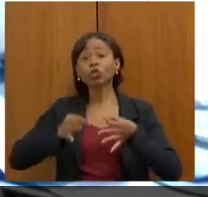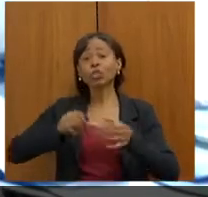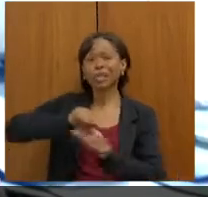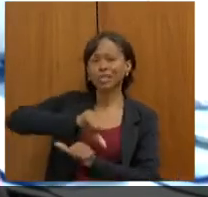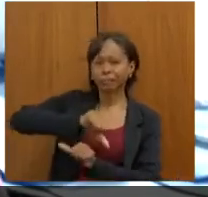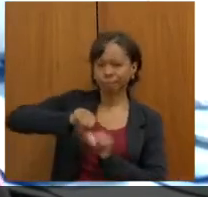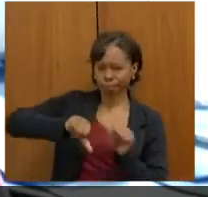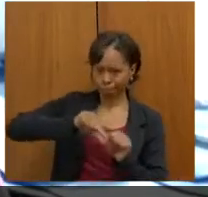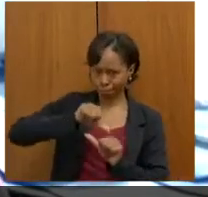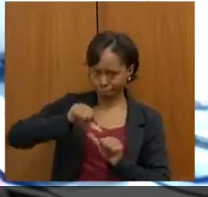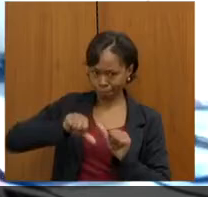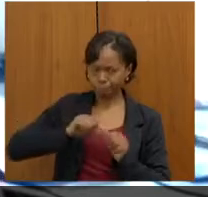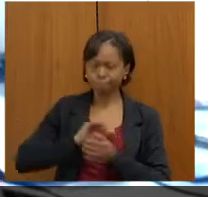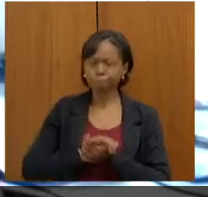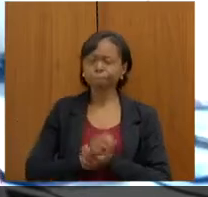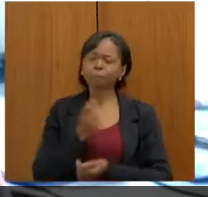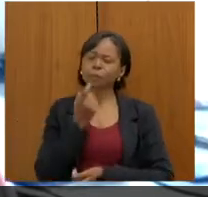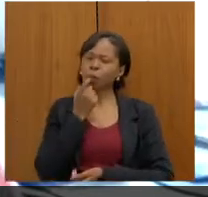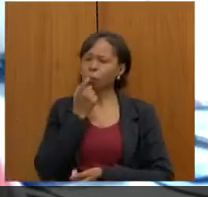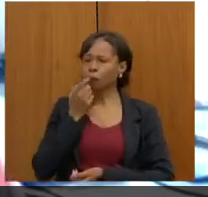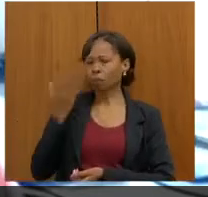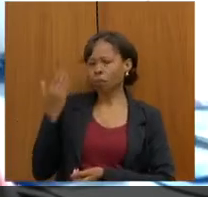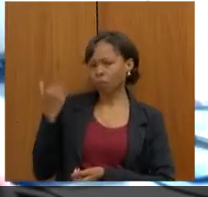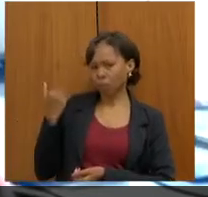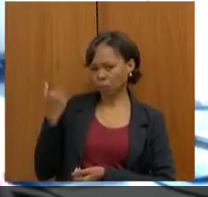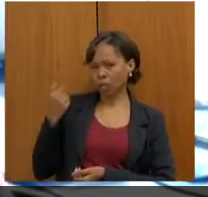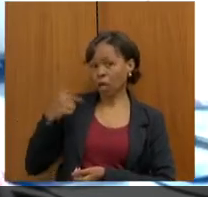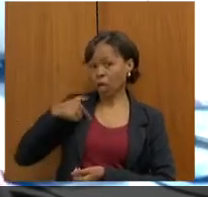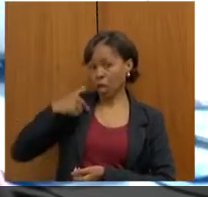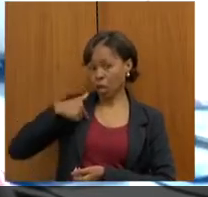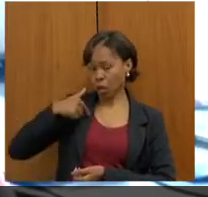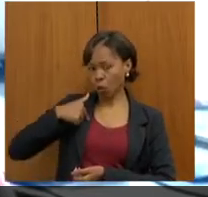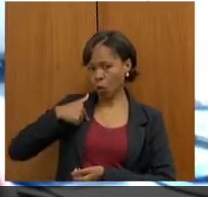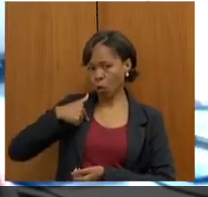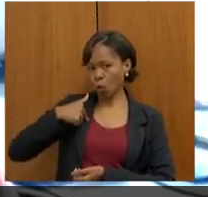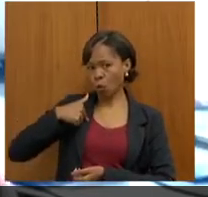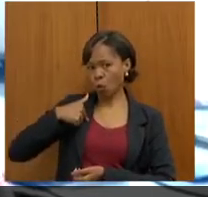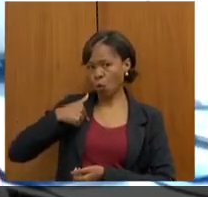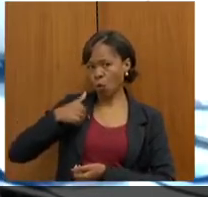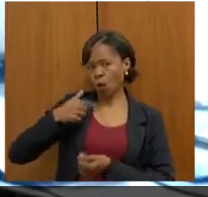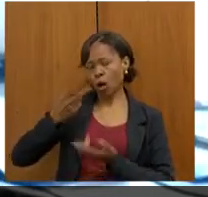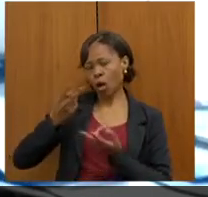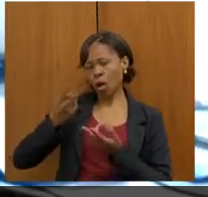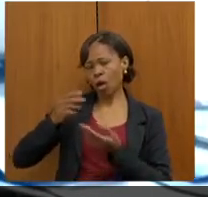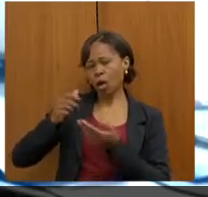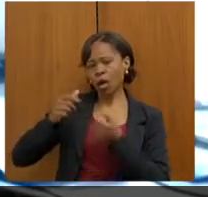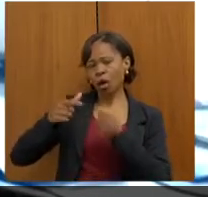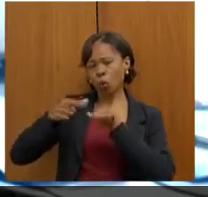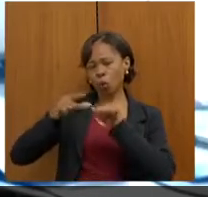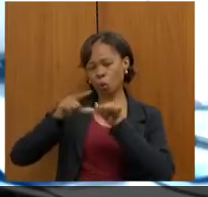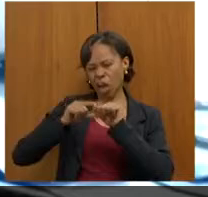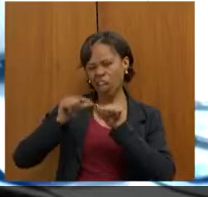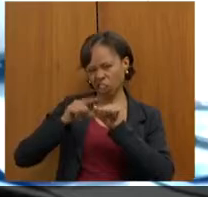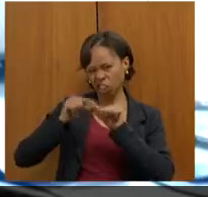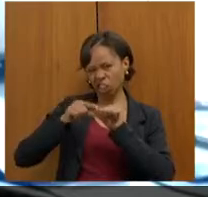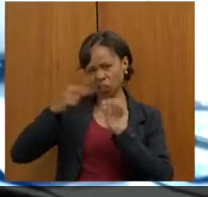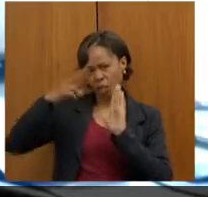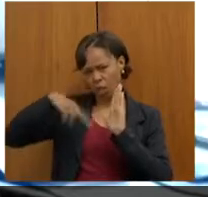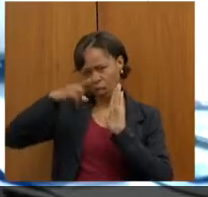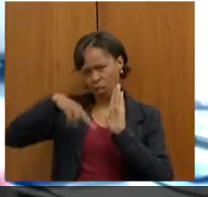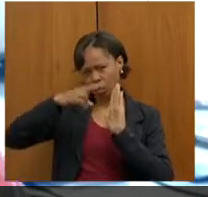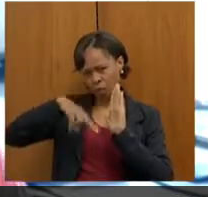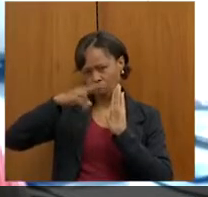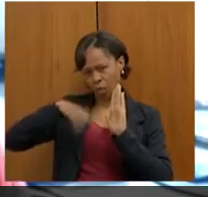recentemente um com a vale um artigo da advogada